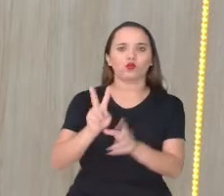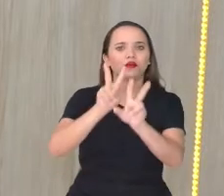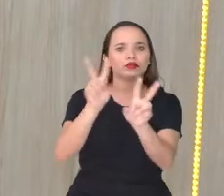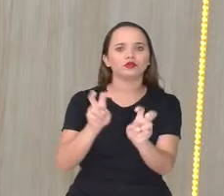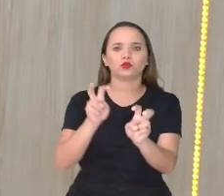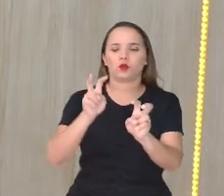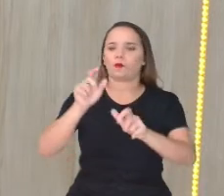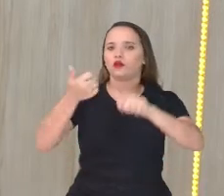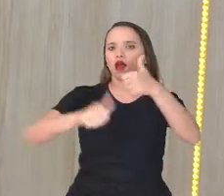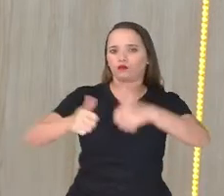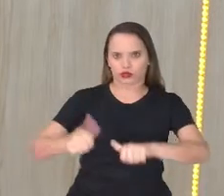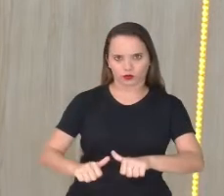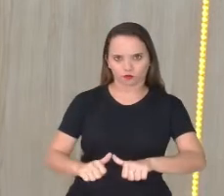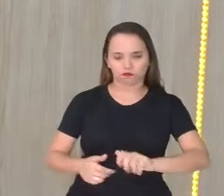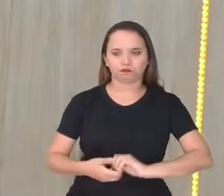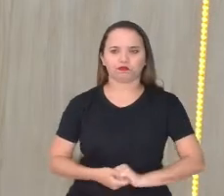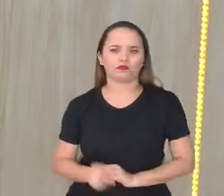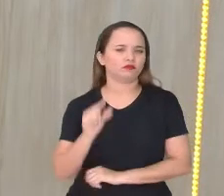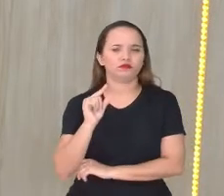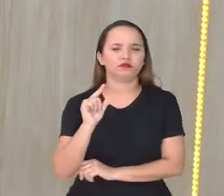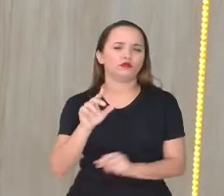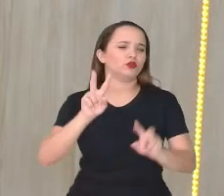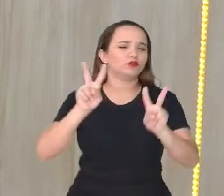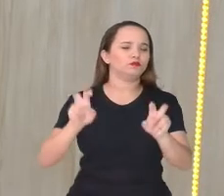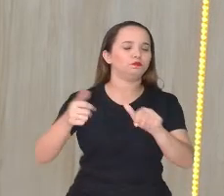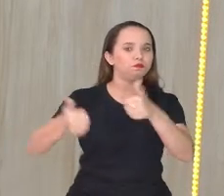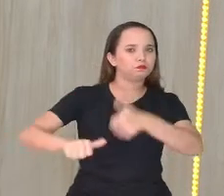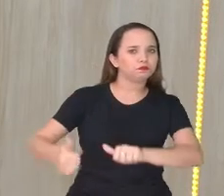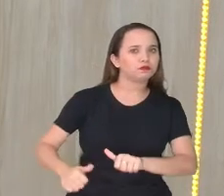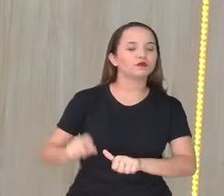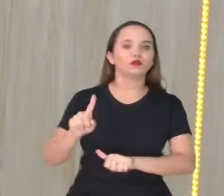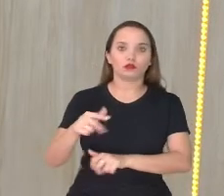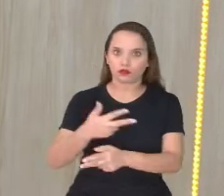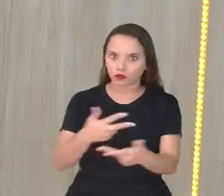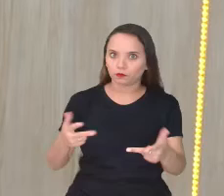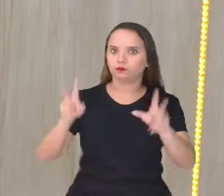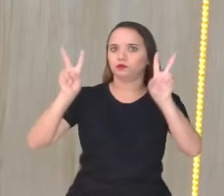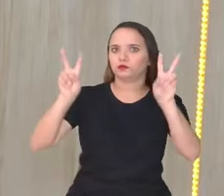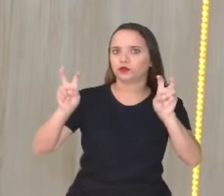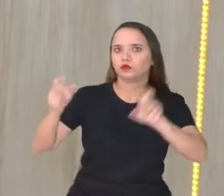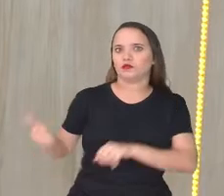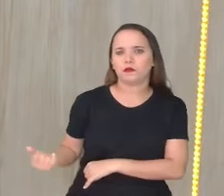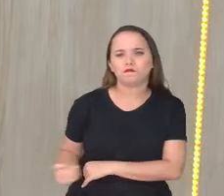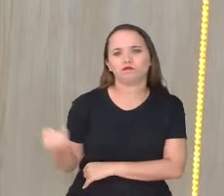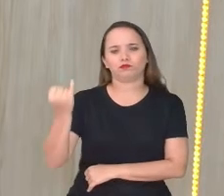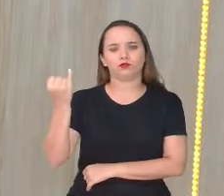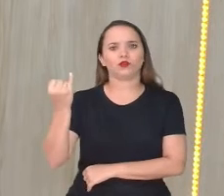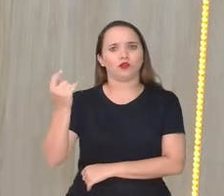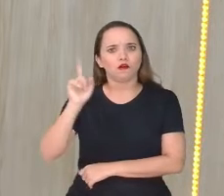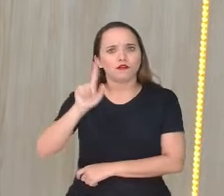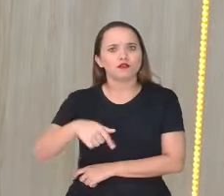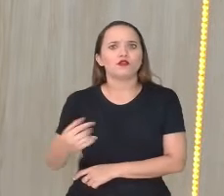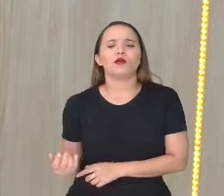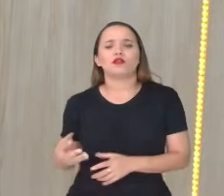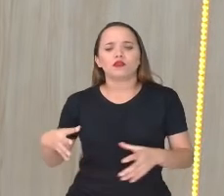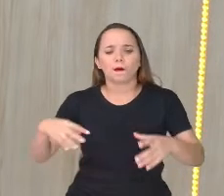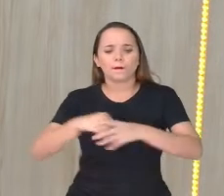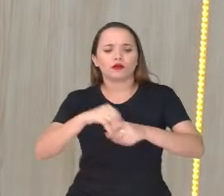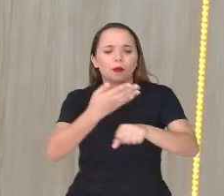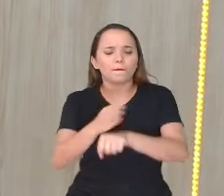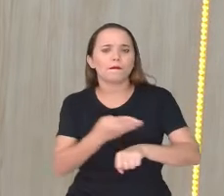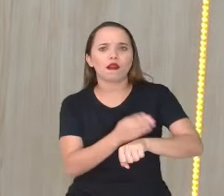sobre avaliação, um pouquinho sobre avaliação, um tema muito importante que faz toda a diferença na prática de